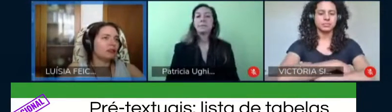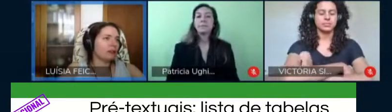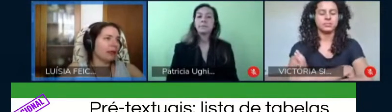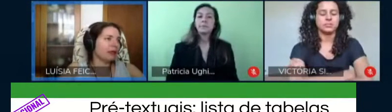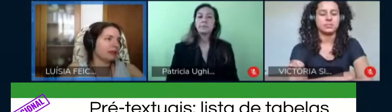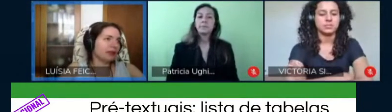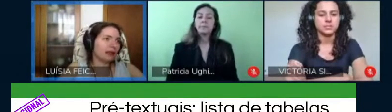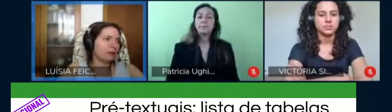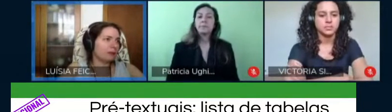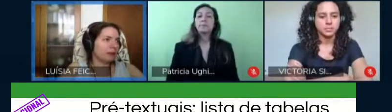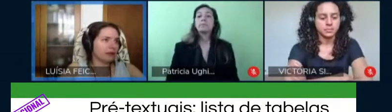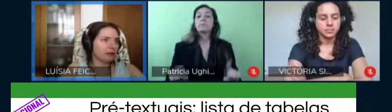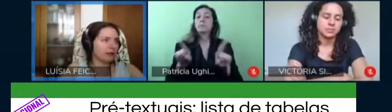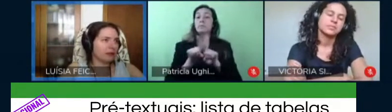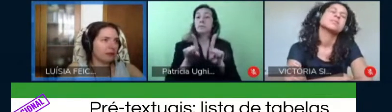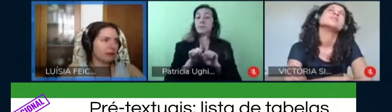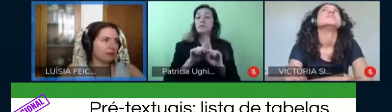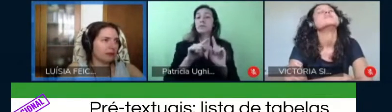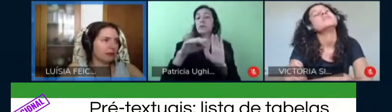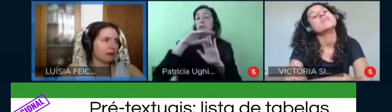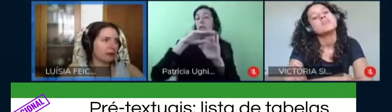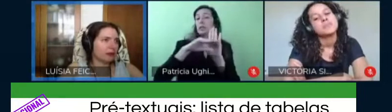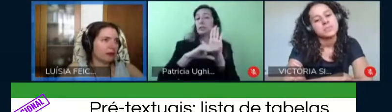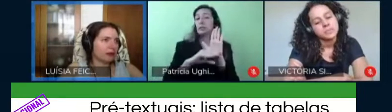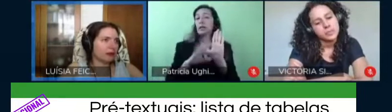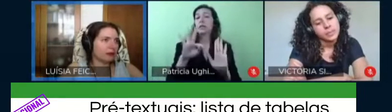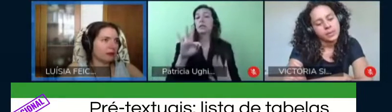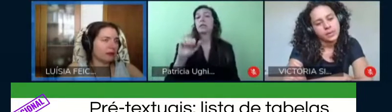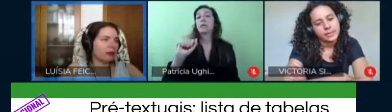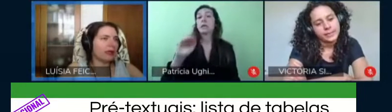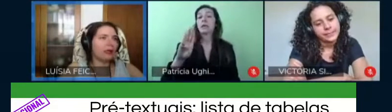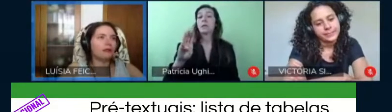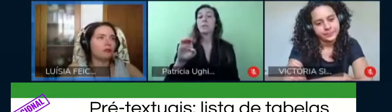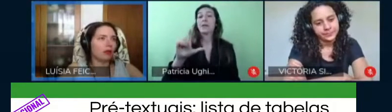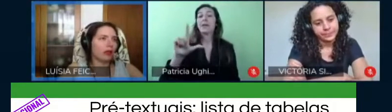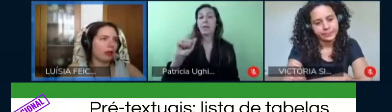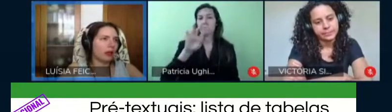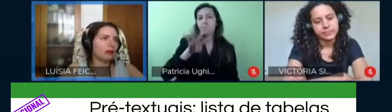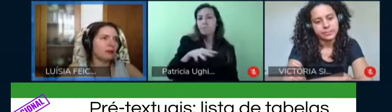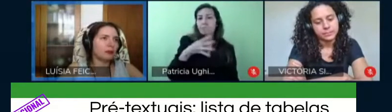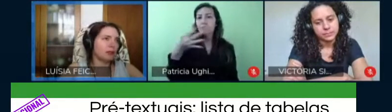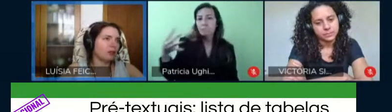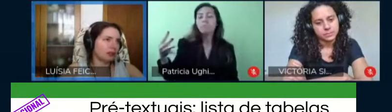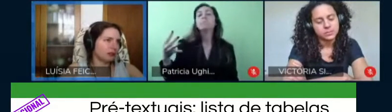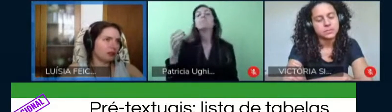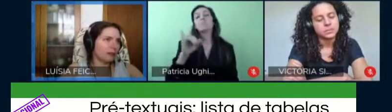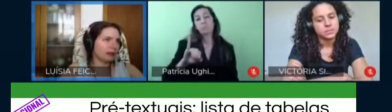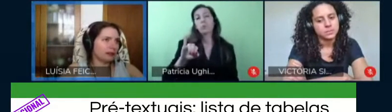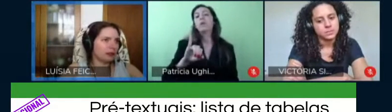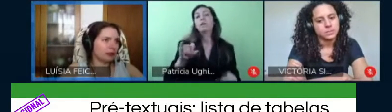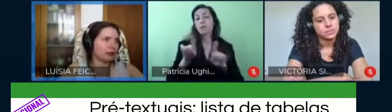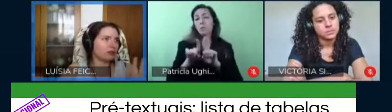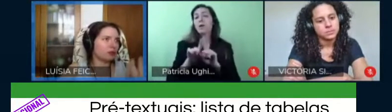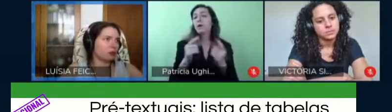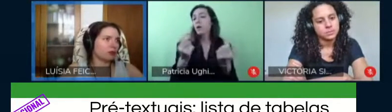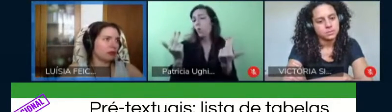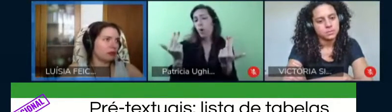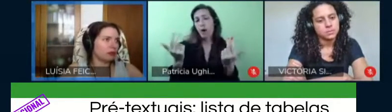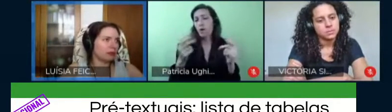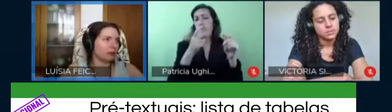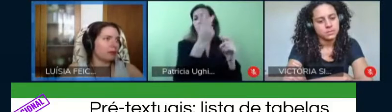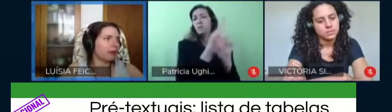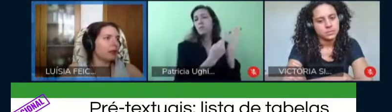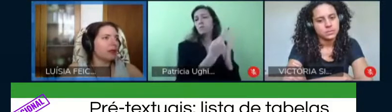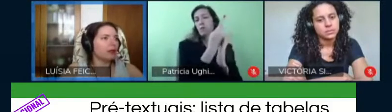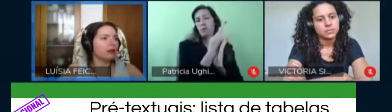E a lista de tabelas segue mais ou menos a mesma ideia, só que ela é simplesmente lista de tabelas, não existe